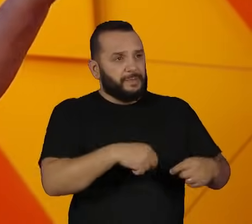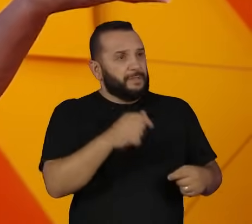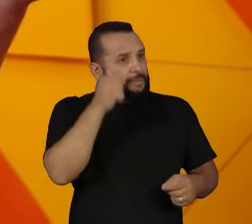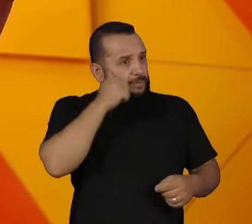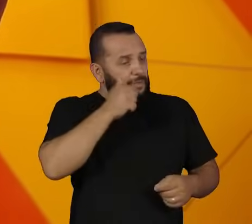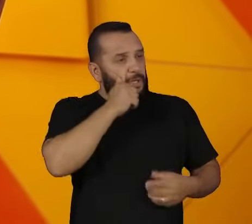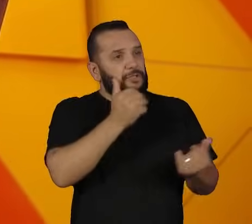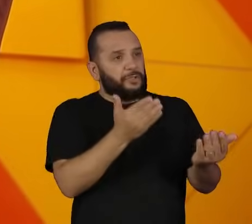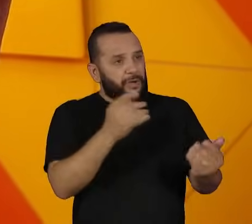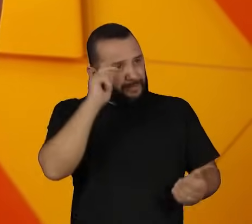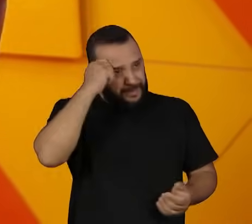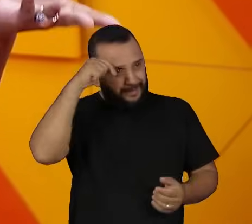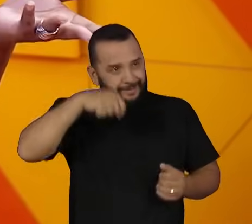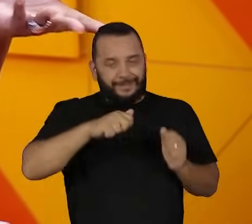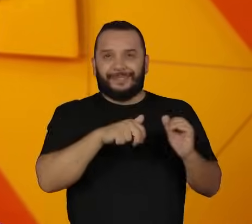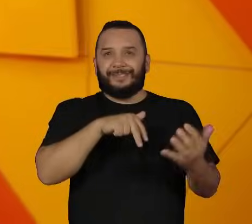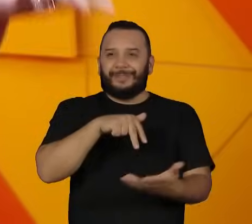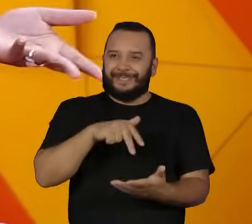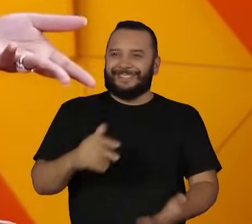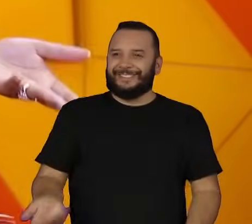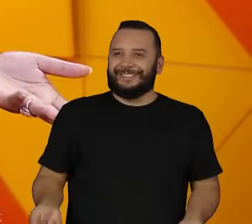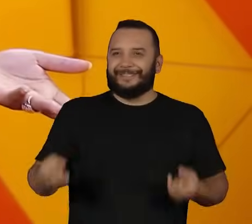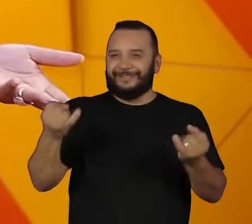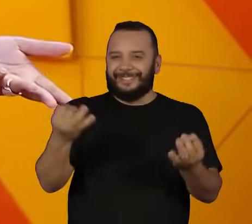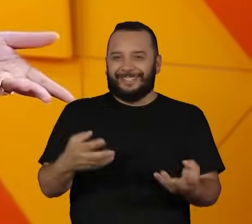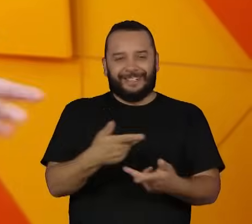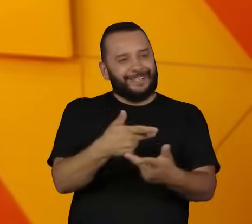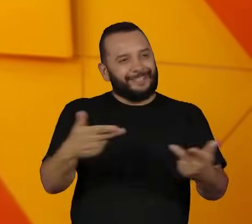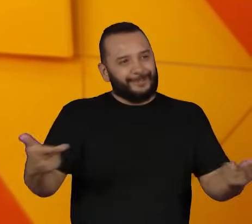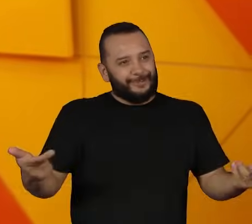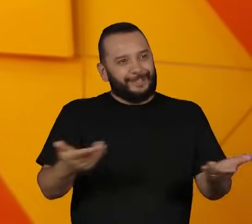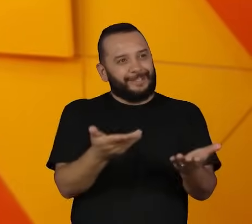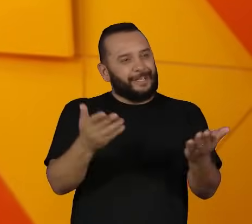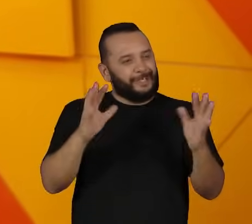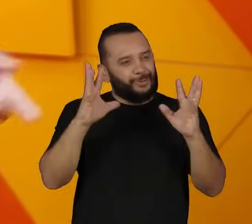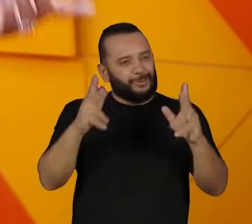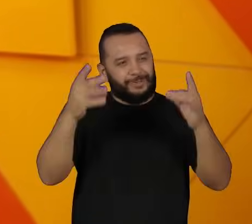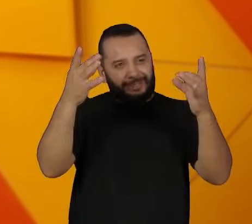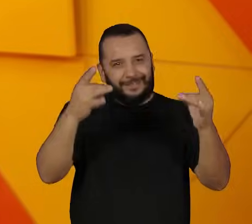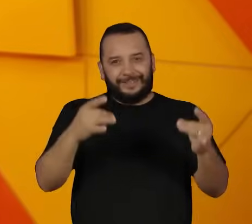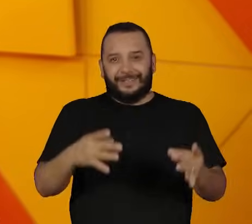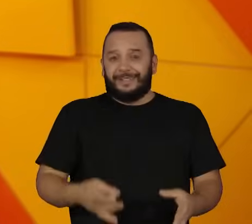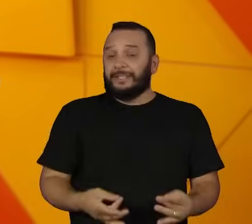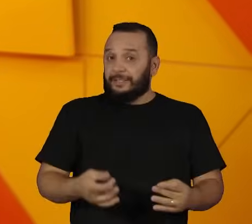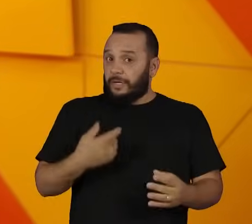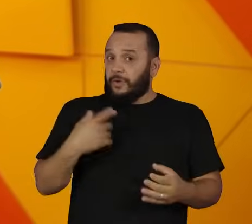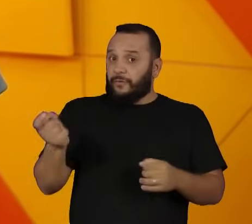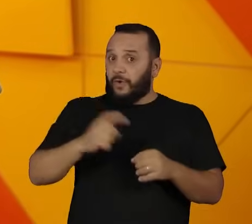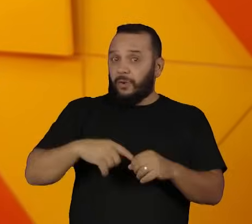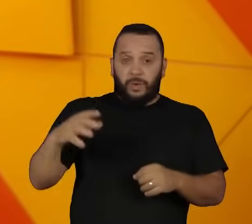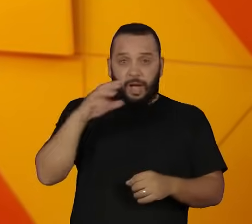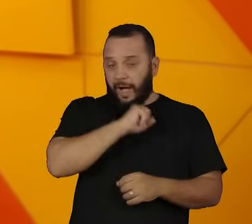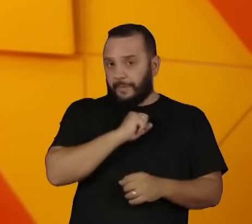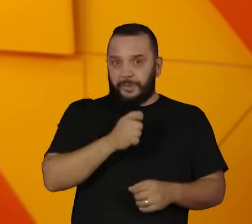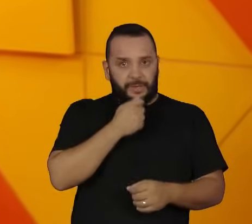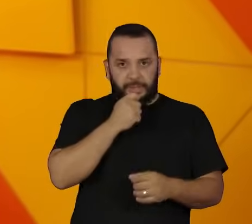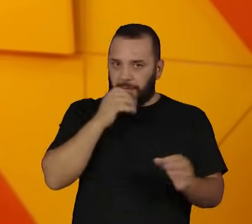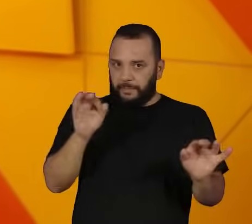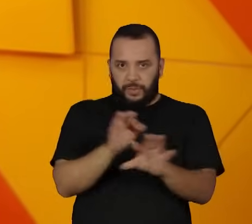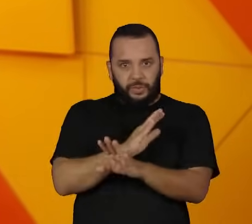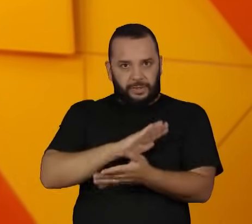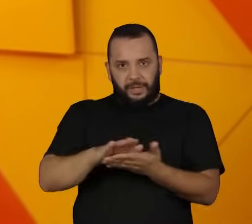pretas aqui no Estação Livre, esclarecendo para a nossa população todos esses assuntos. Eu volto já, ainda não acabou,